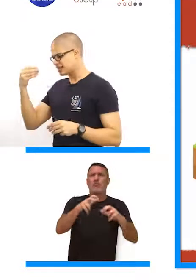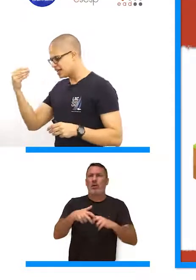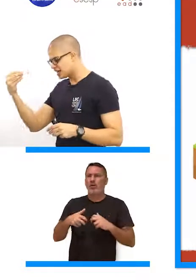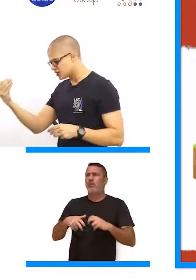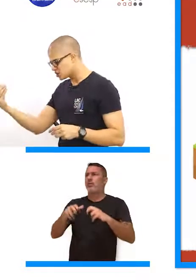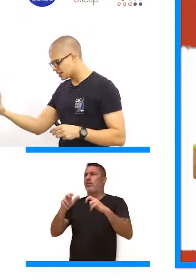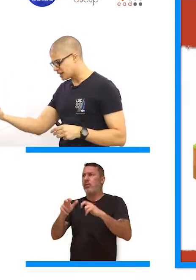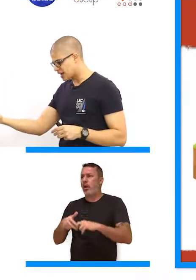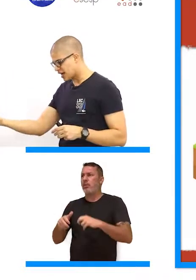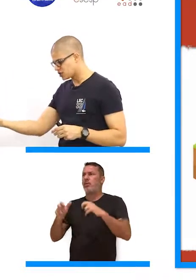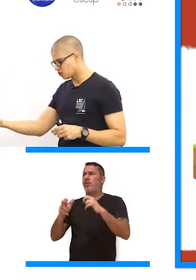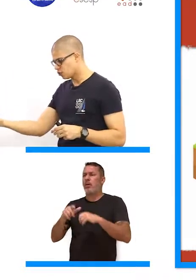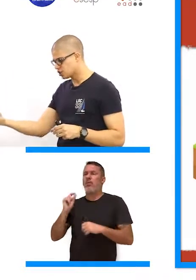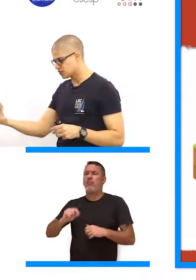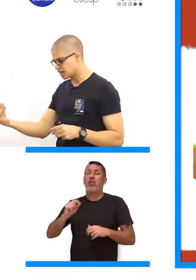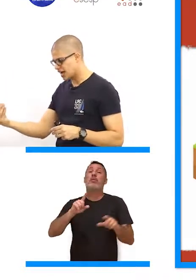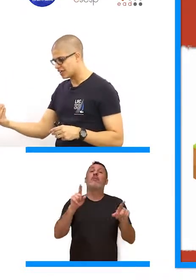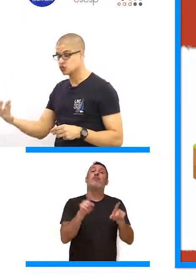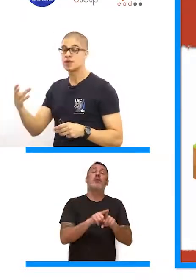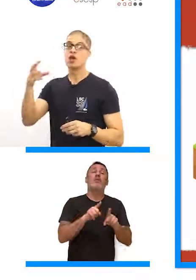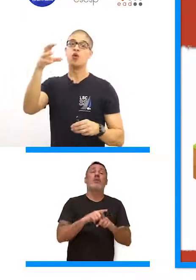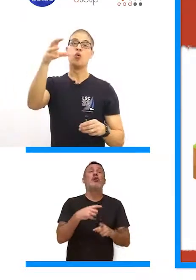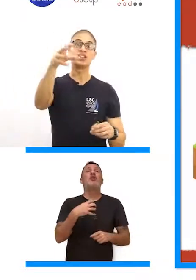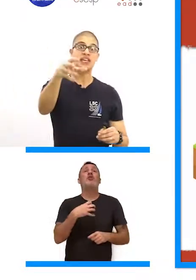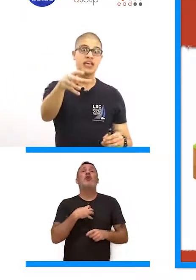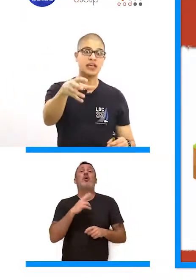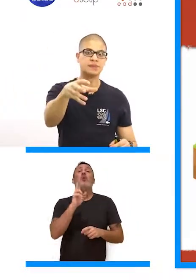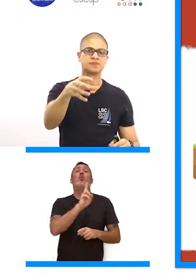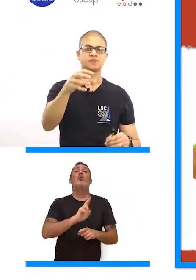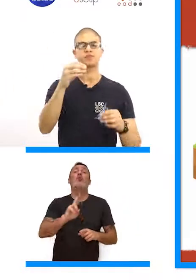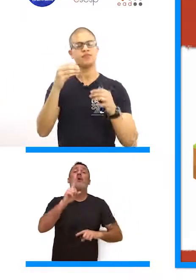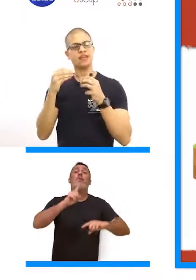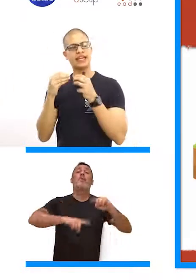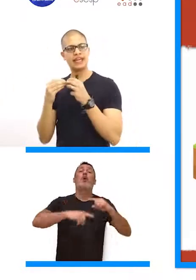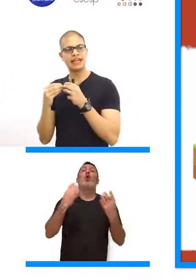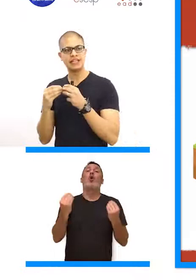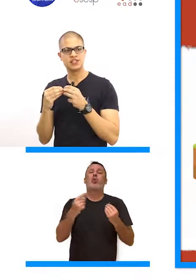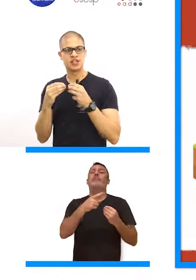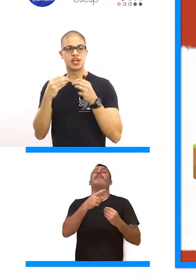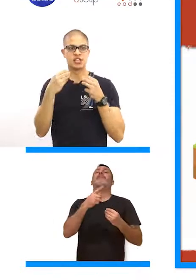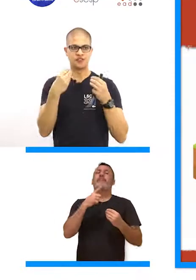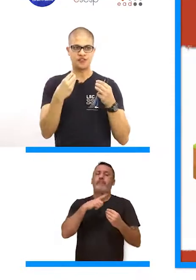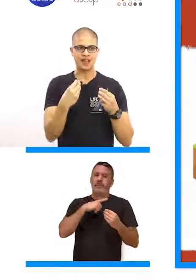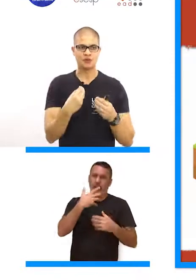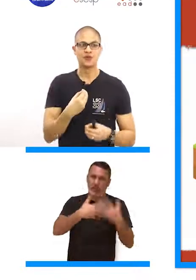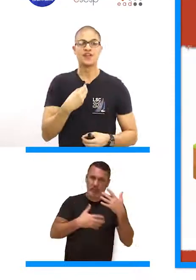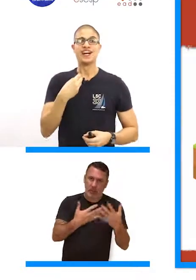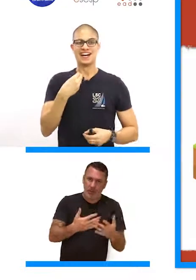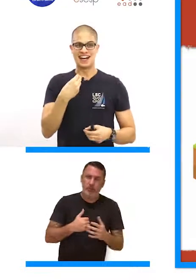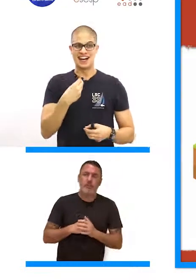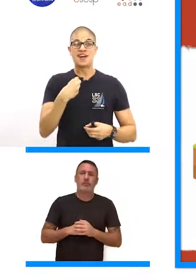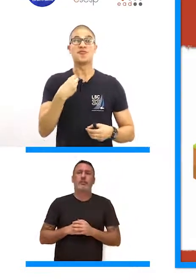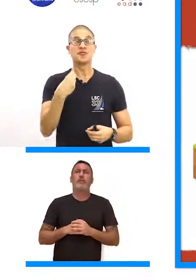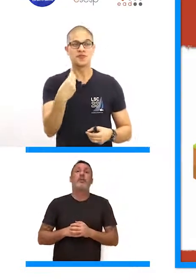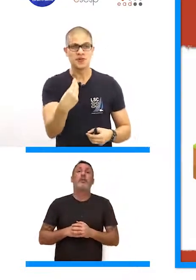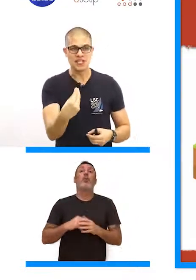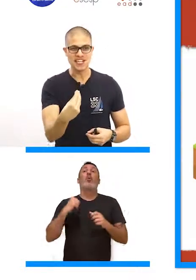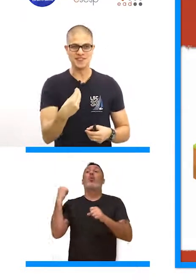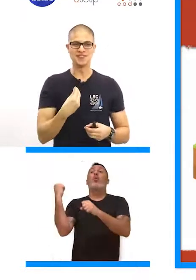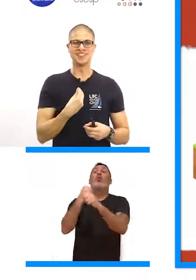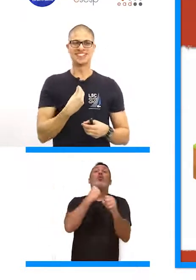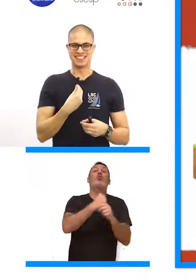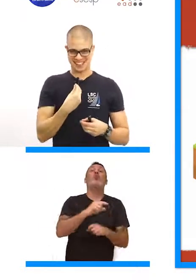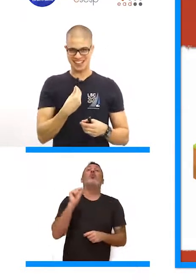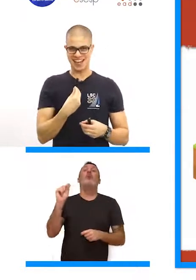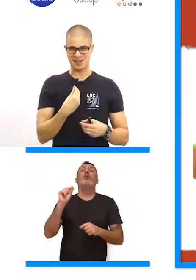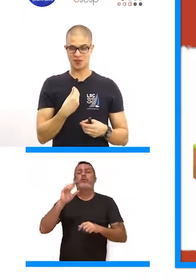A maneira que esses materiais foram utilizados, o que eles, de fato,